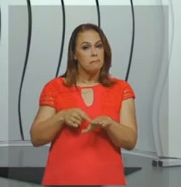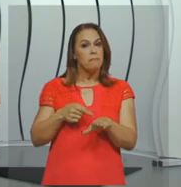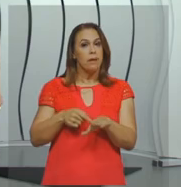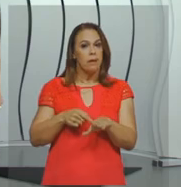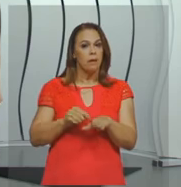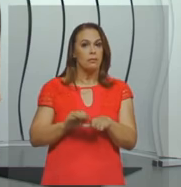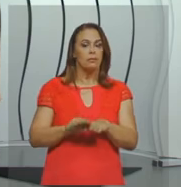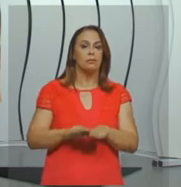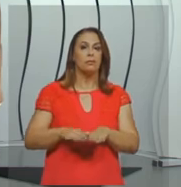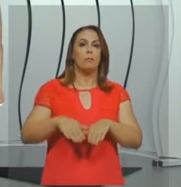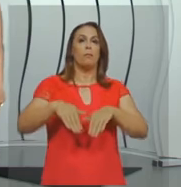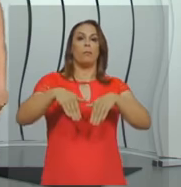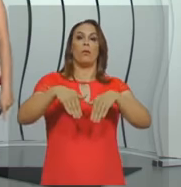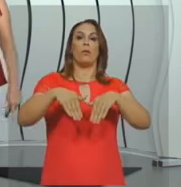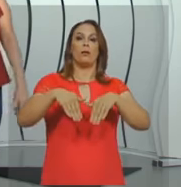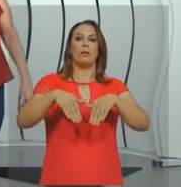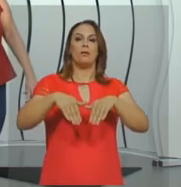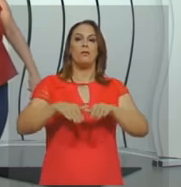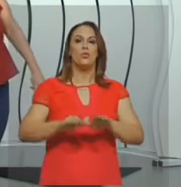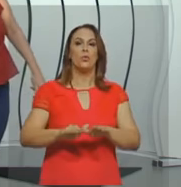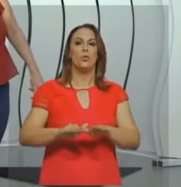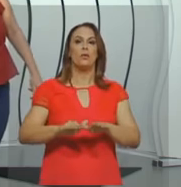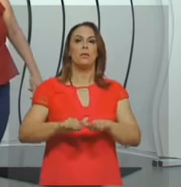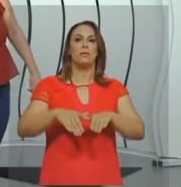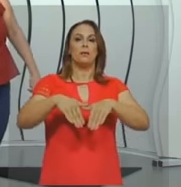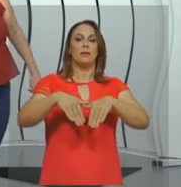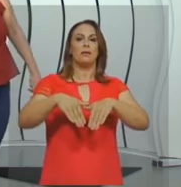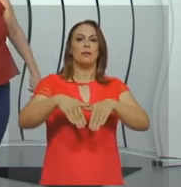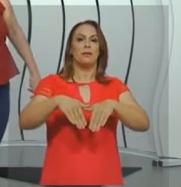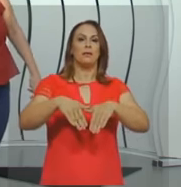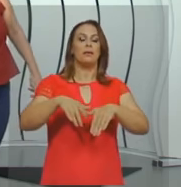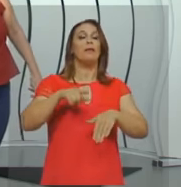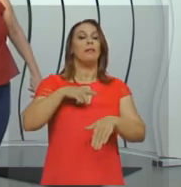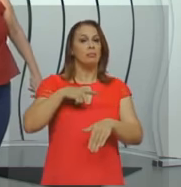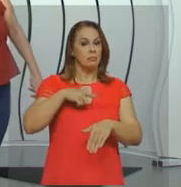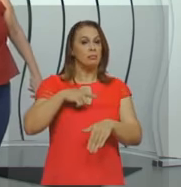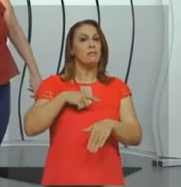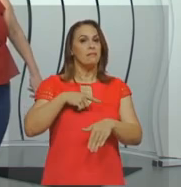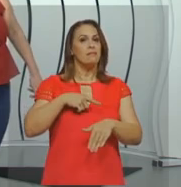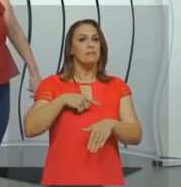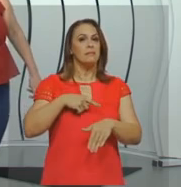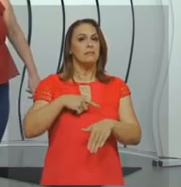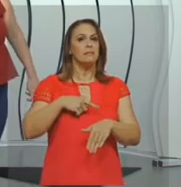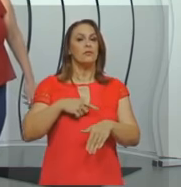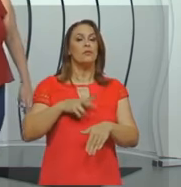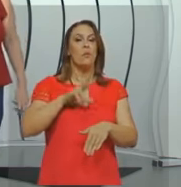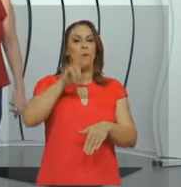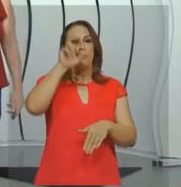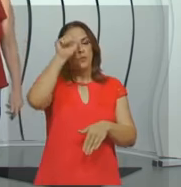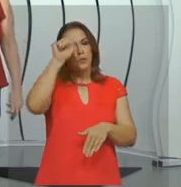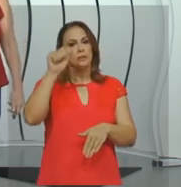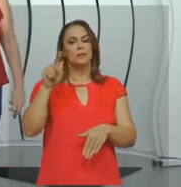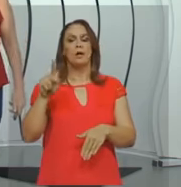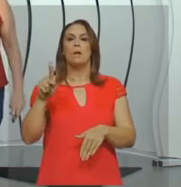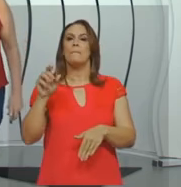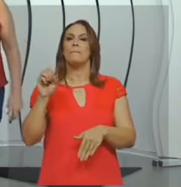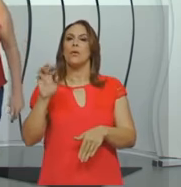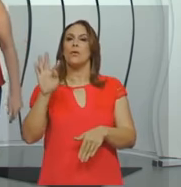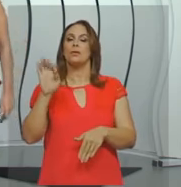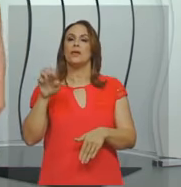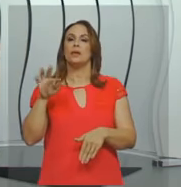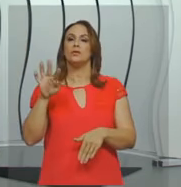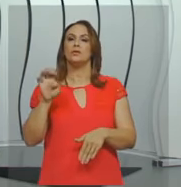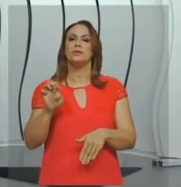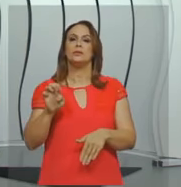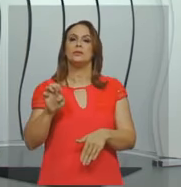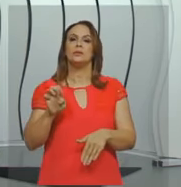ponto fixo lá na ponta, exercendo uma força aqui, potente, e uma força resistente no meio,